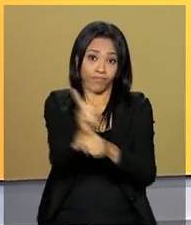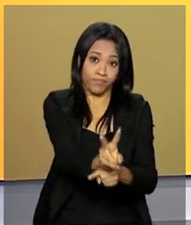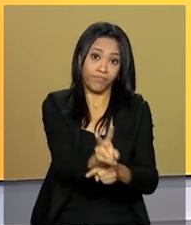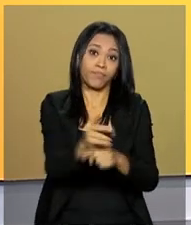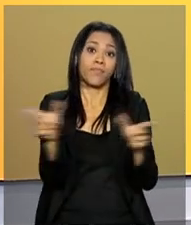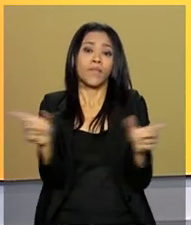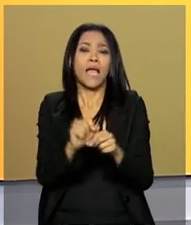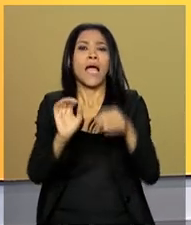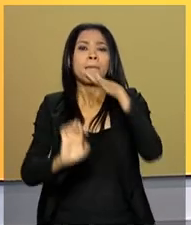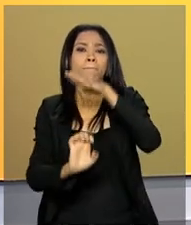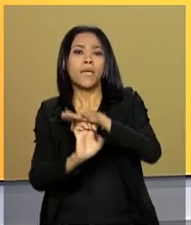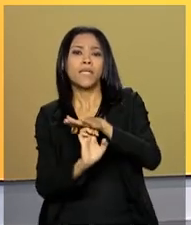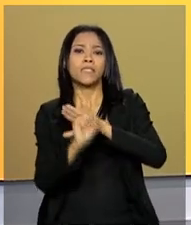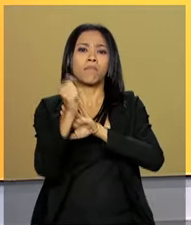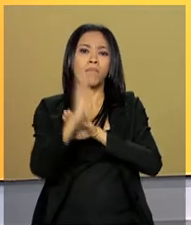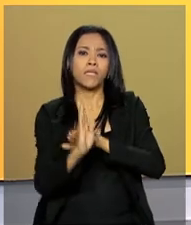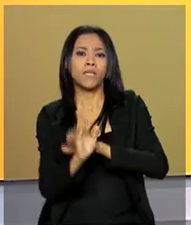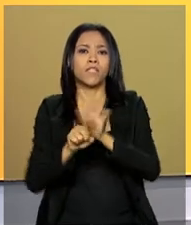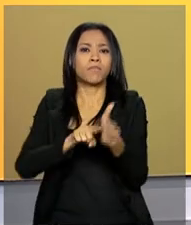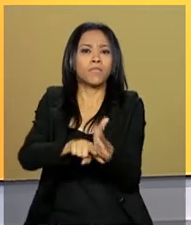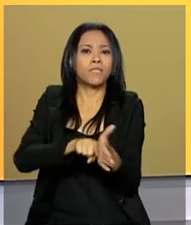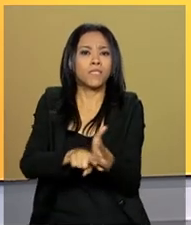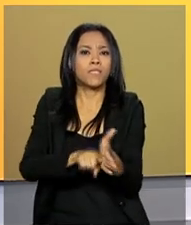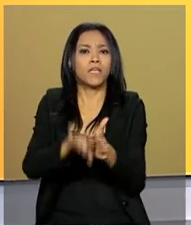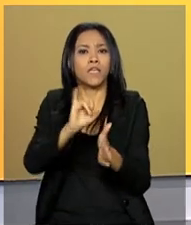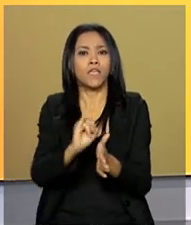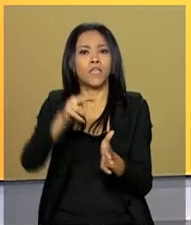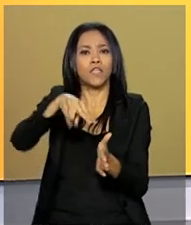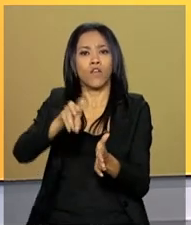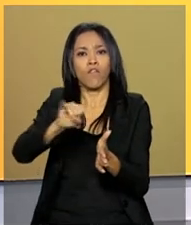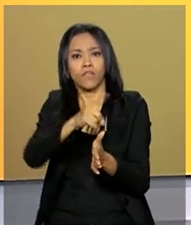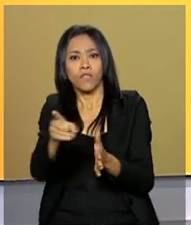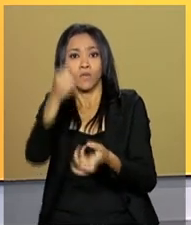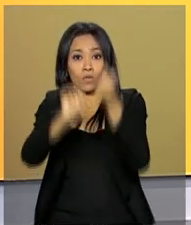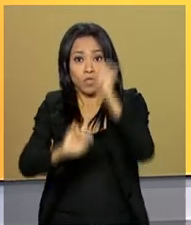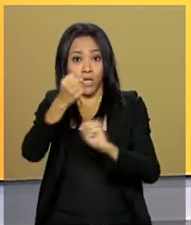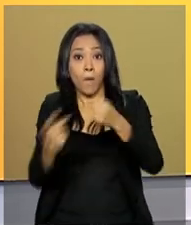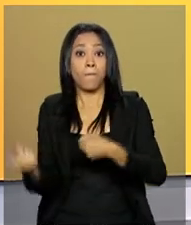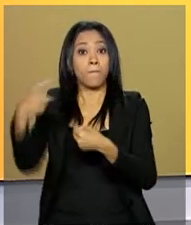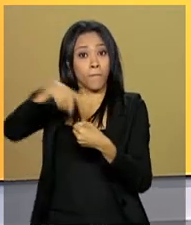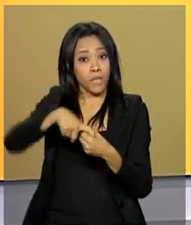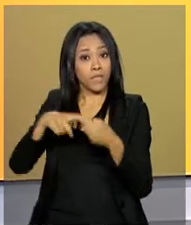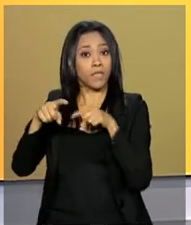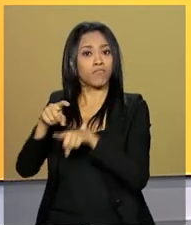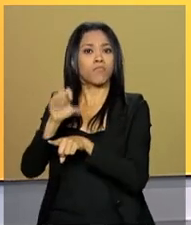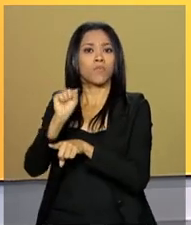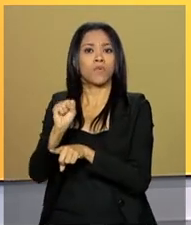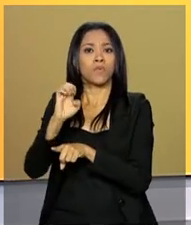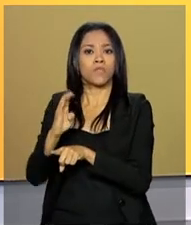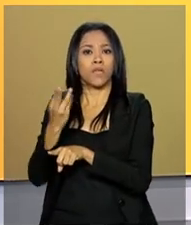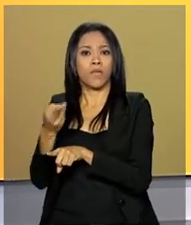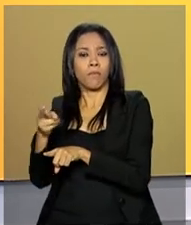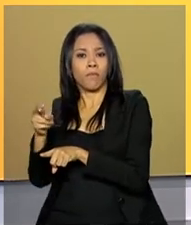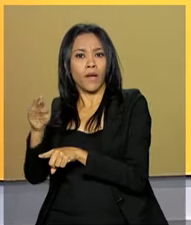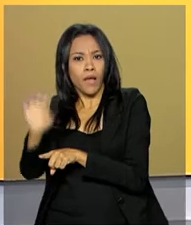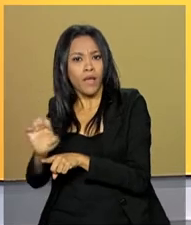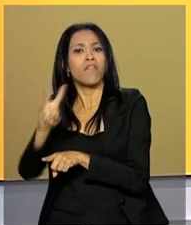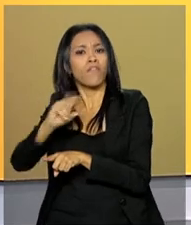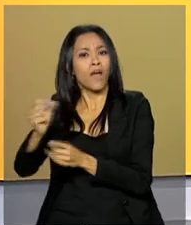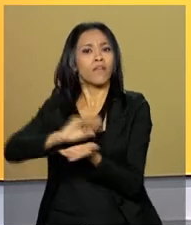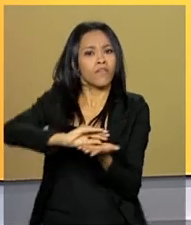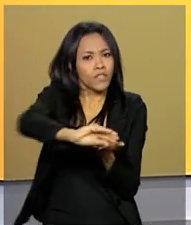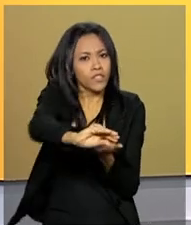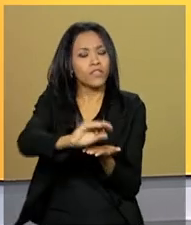Brasileira de Pesquisa e Inovação Industrial, em parceria com o Sebrae, vai investir nos empreendedores para